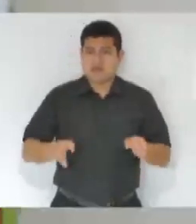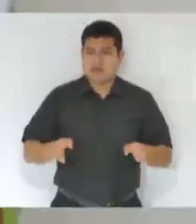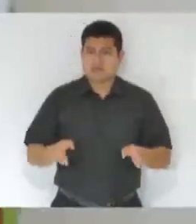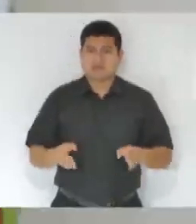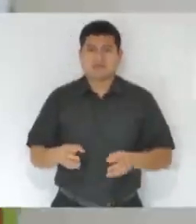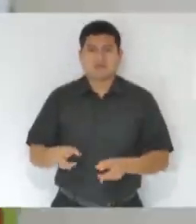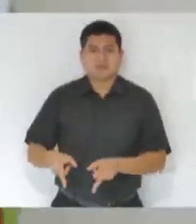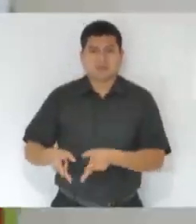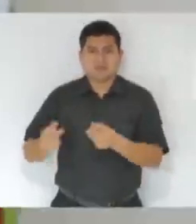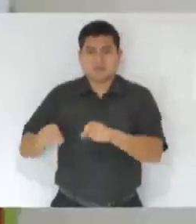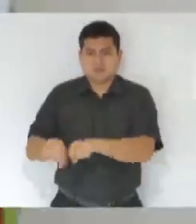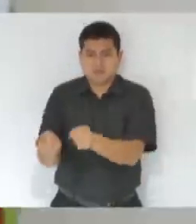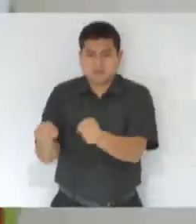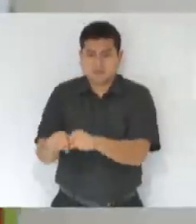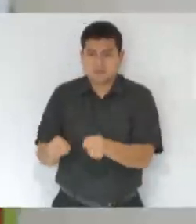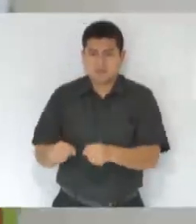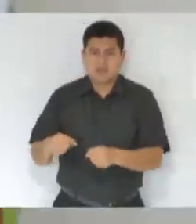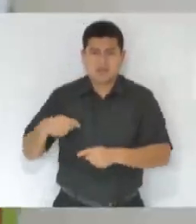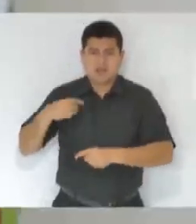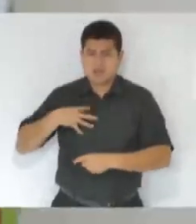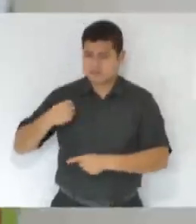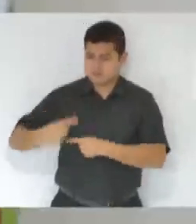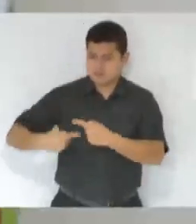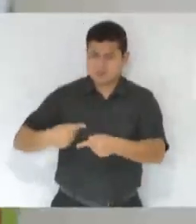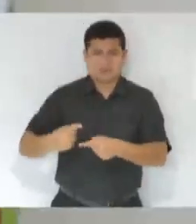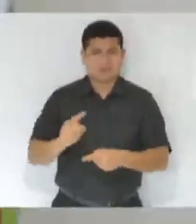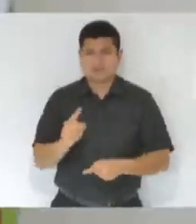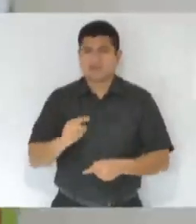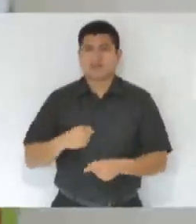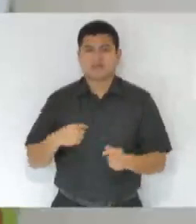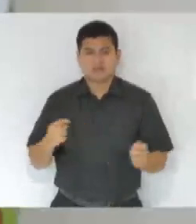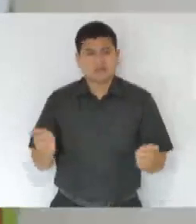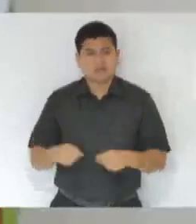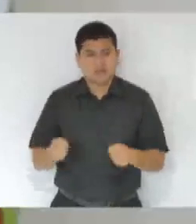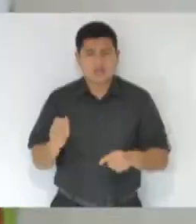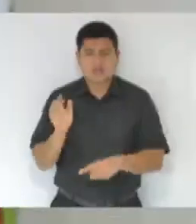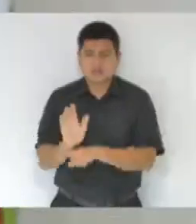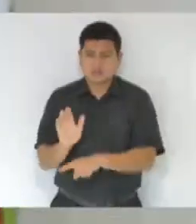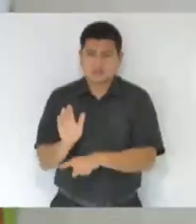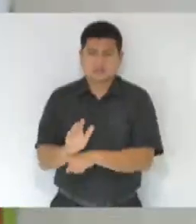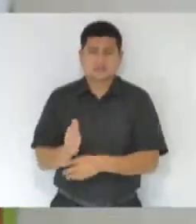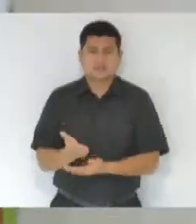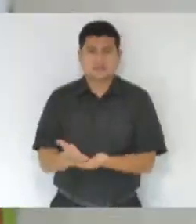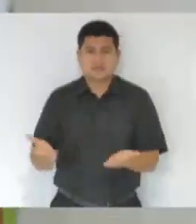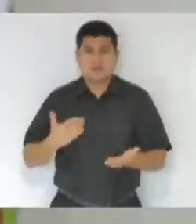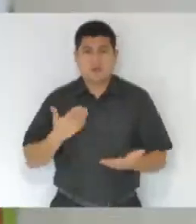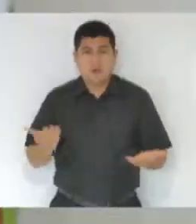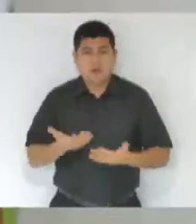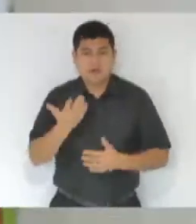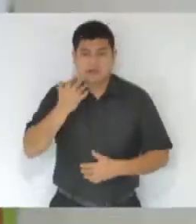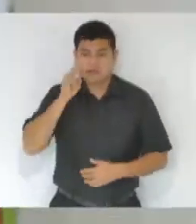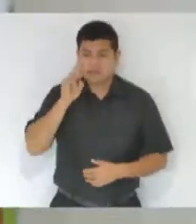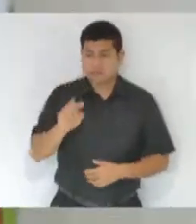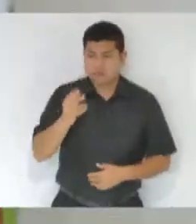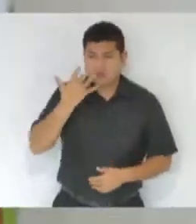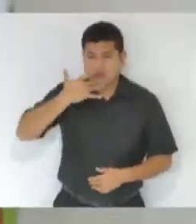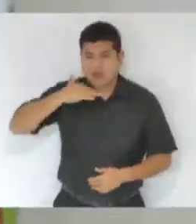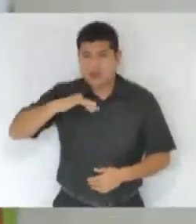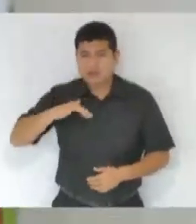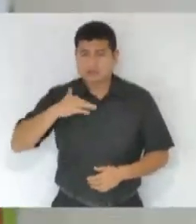as próximas gerações. Hoje, vemos crianças, a exemplo do